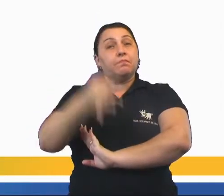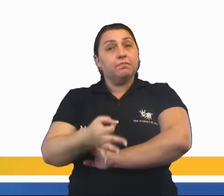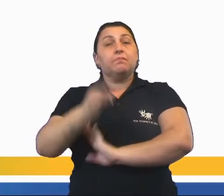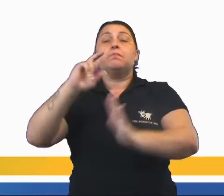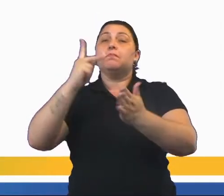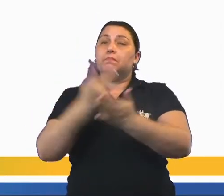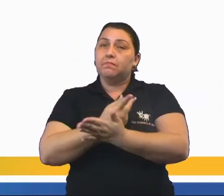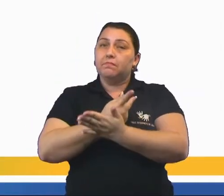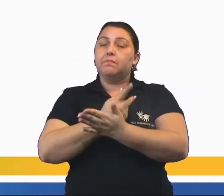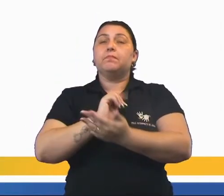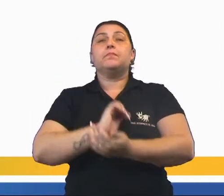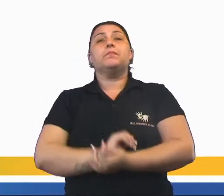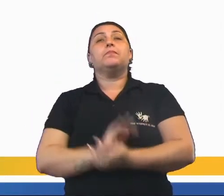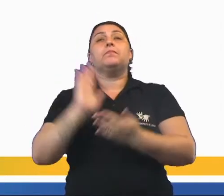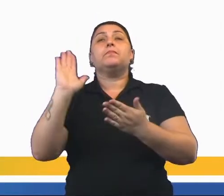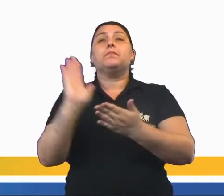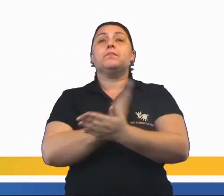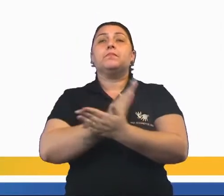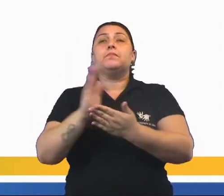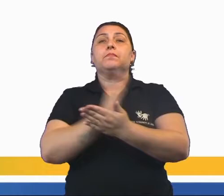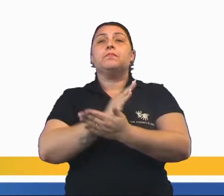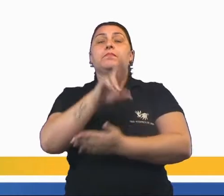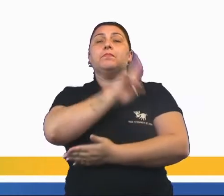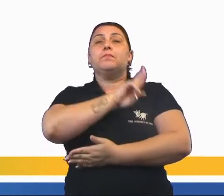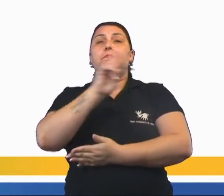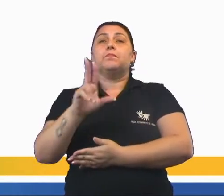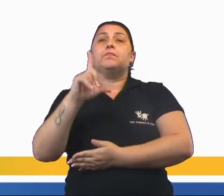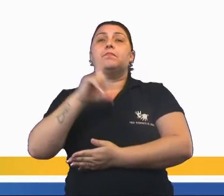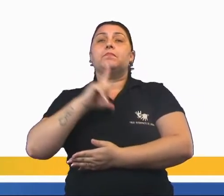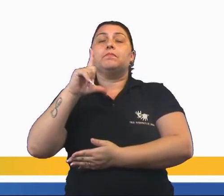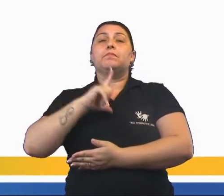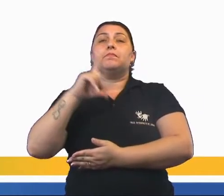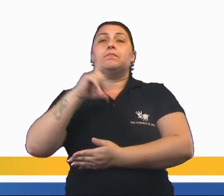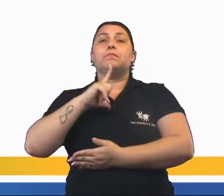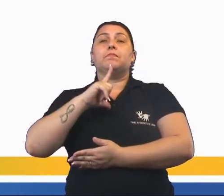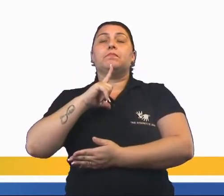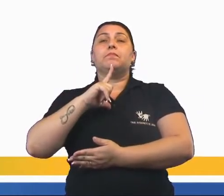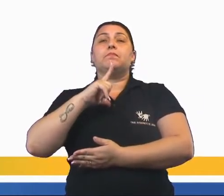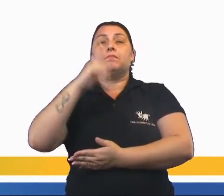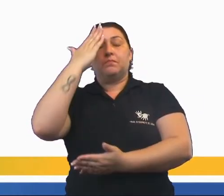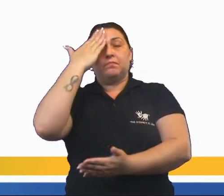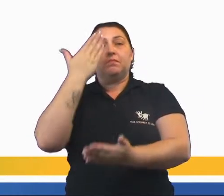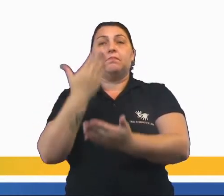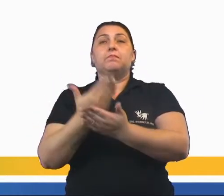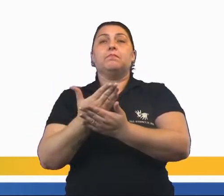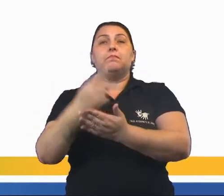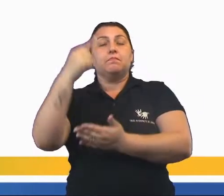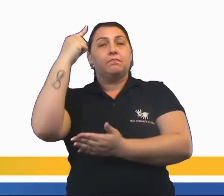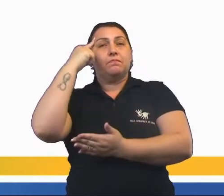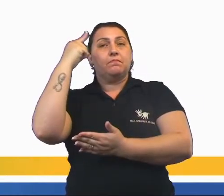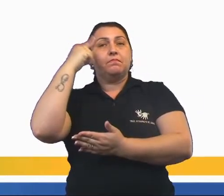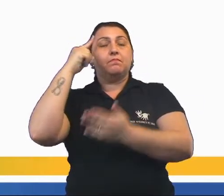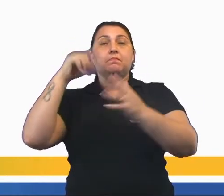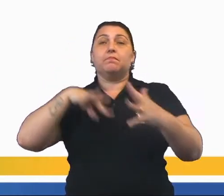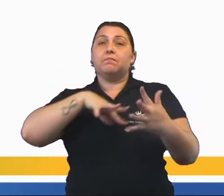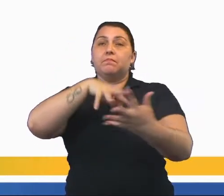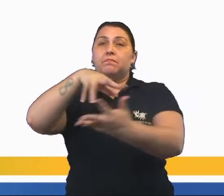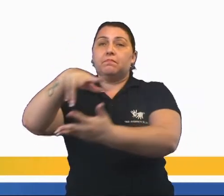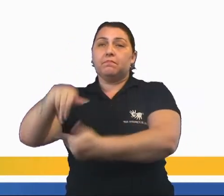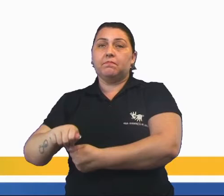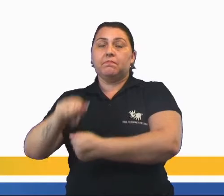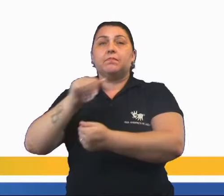do errado. Então, algumas religiões têm determinadas doutrinas, determinadas visões de